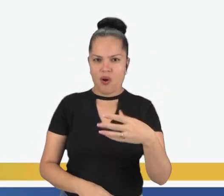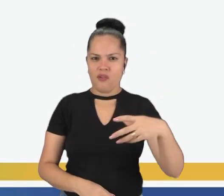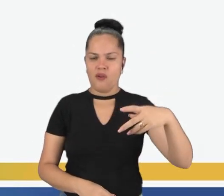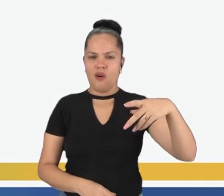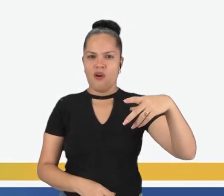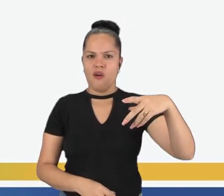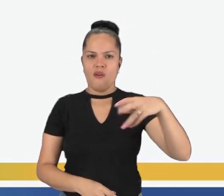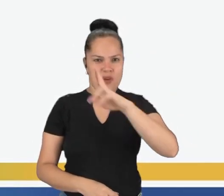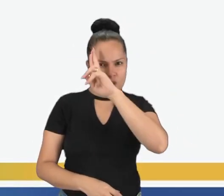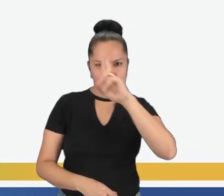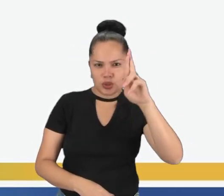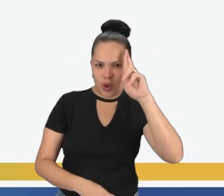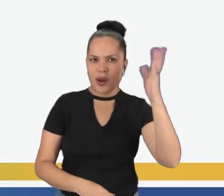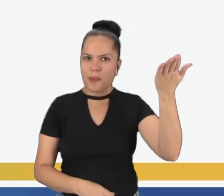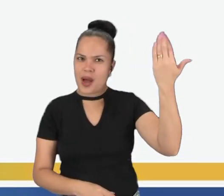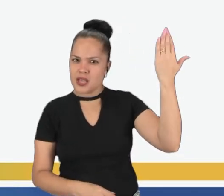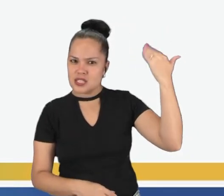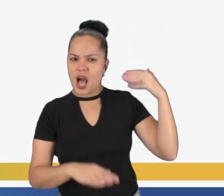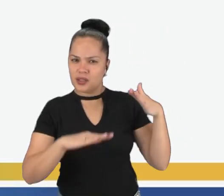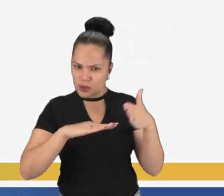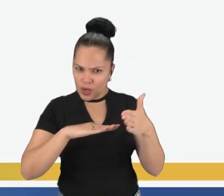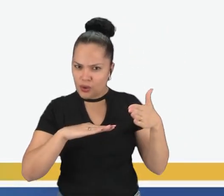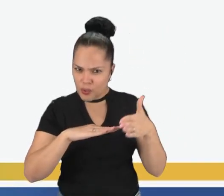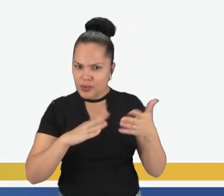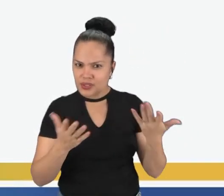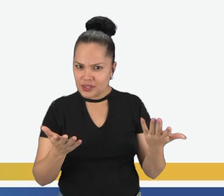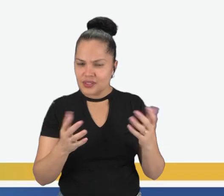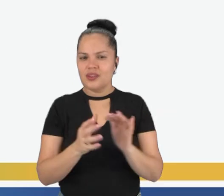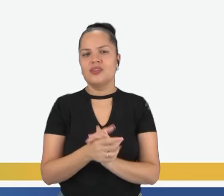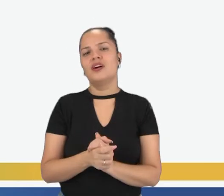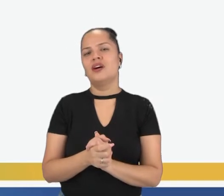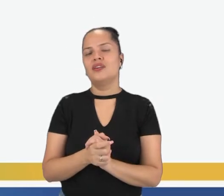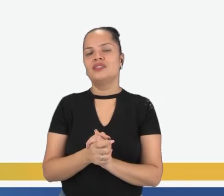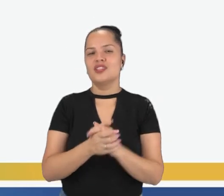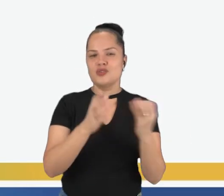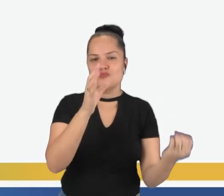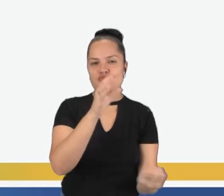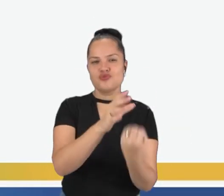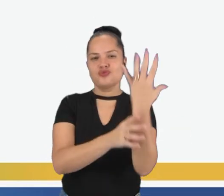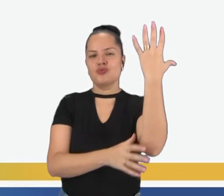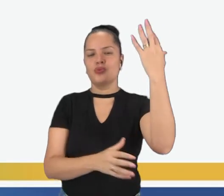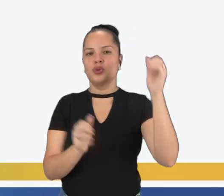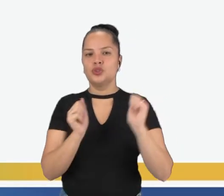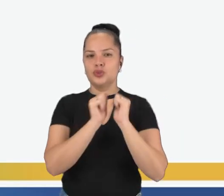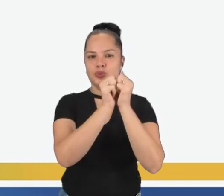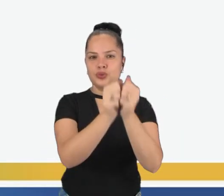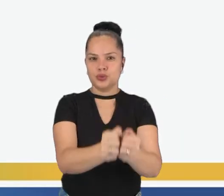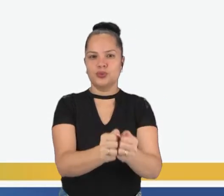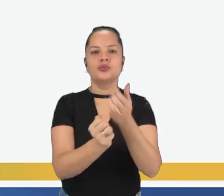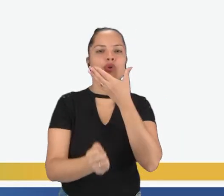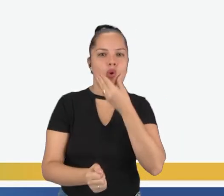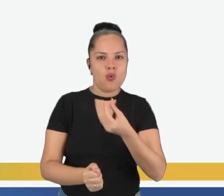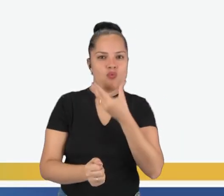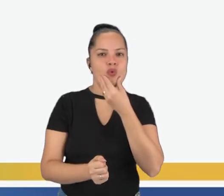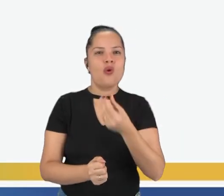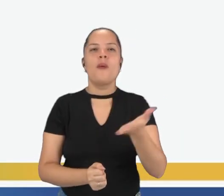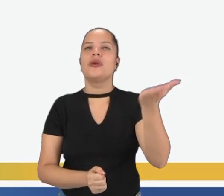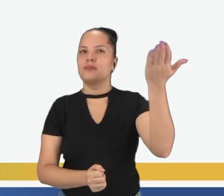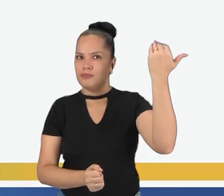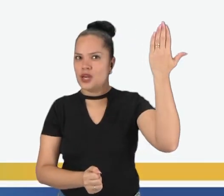na contemporaneidade? Falamos que nasce com o ser humano, né, gente? Então é lá na